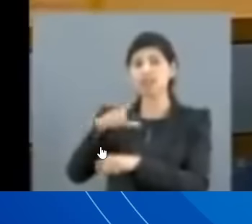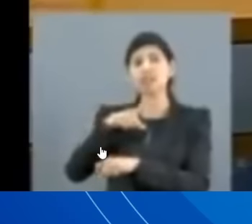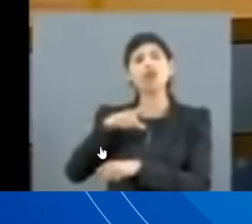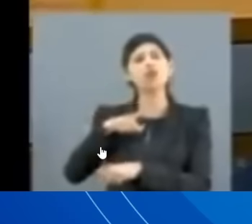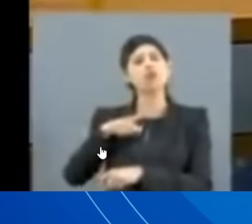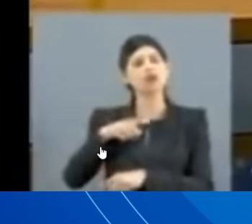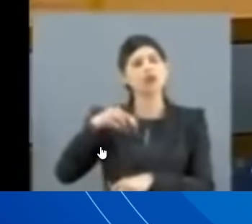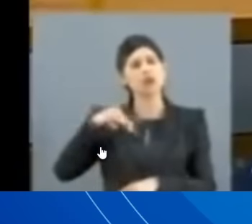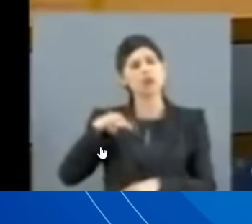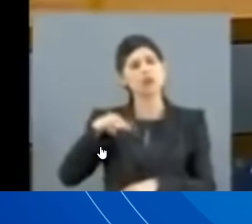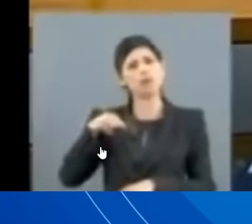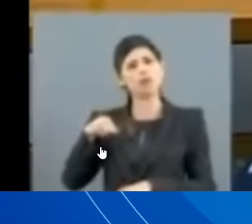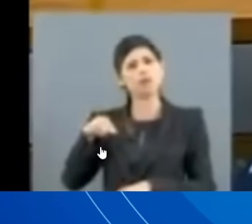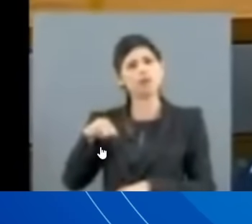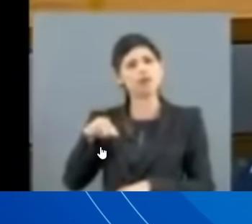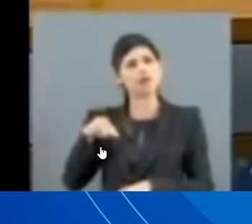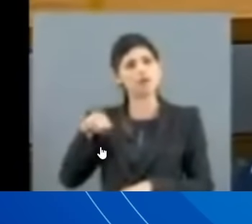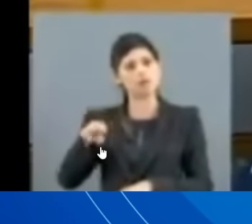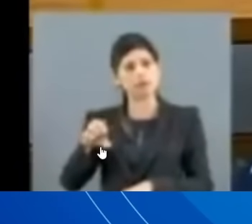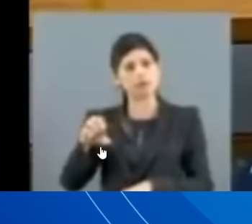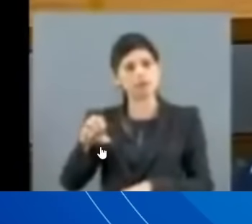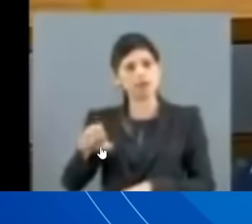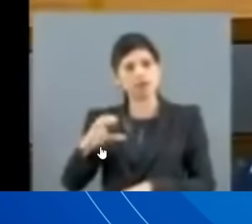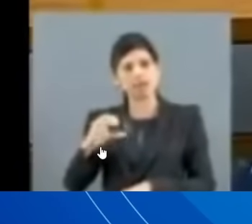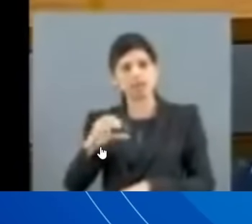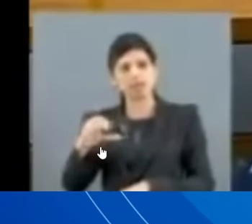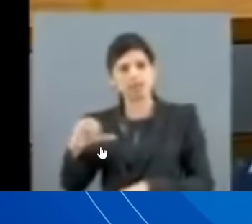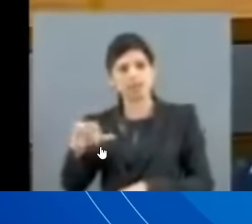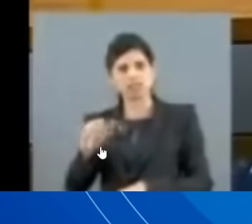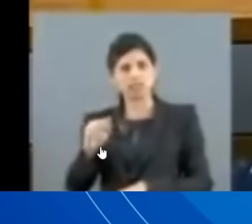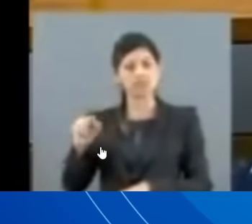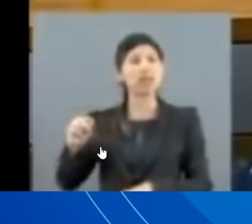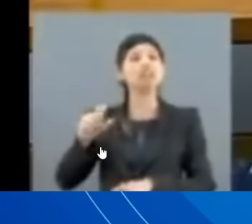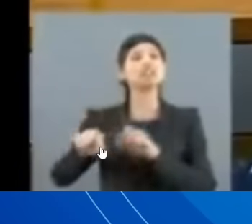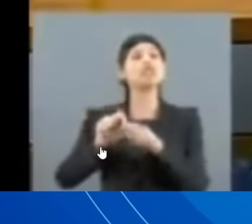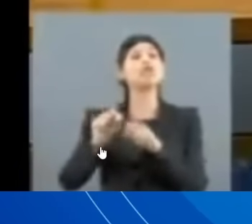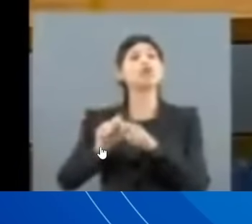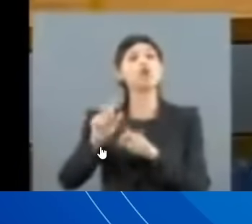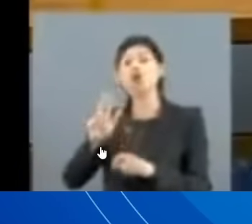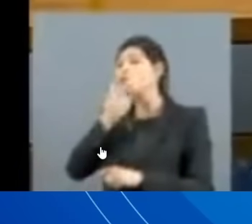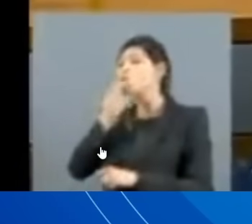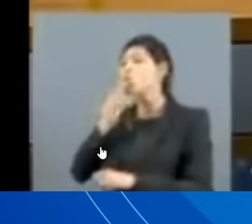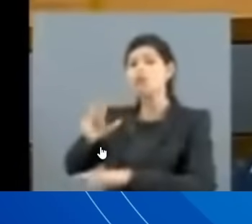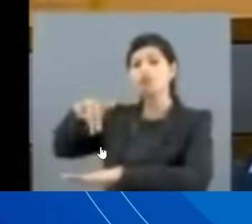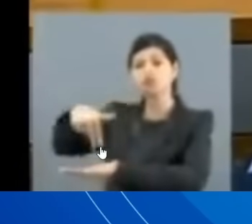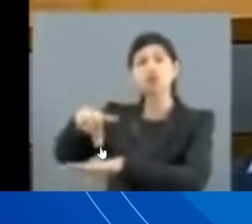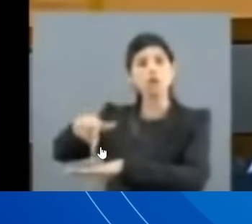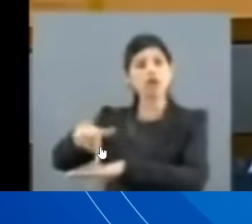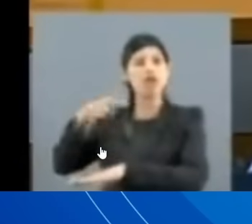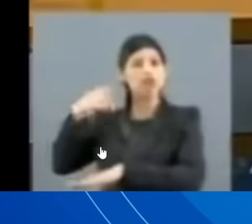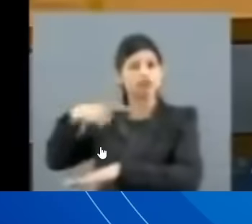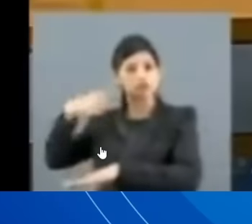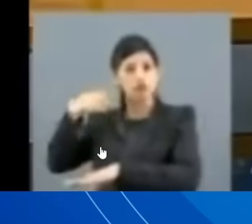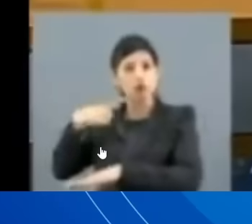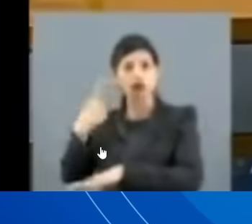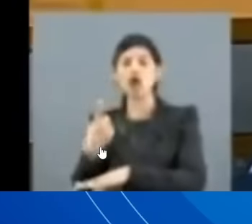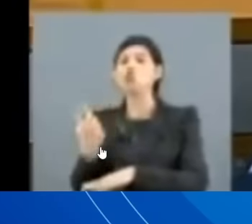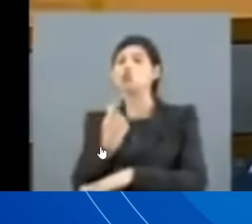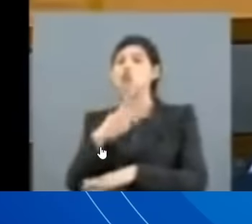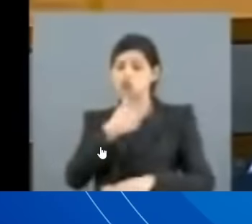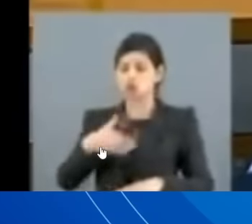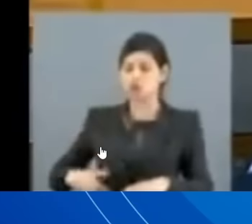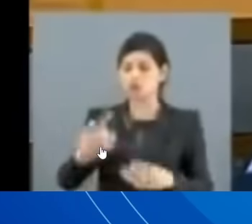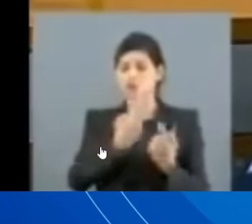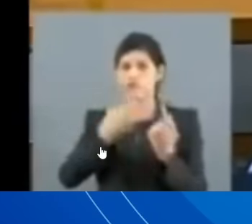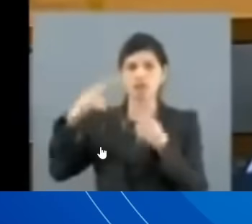Messias é também, né? Aquele que, quando falou o nome de Lula na marcha para Jesus, foi vaiado lá. E ele entrou agora, advogado da União, contra Felipe Barros e contra